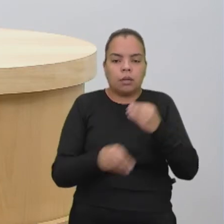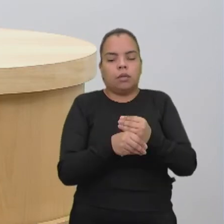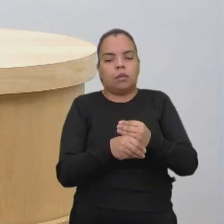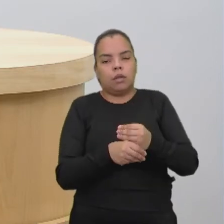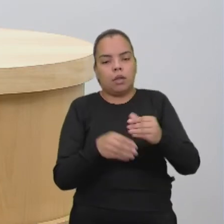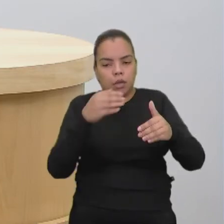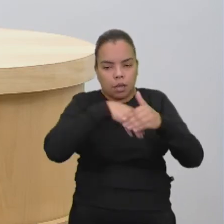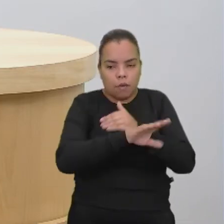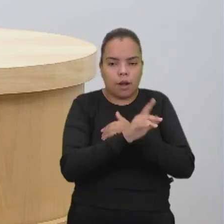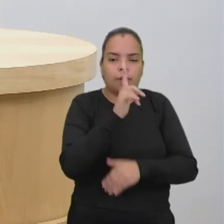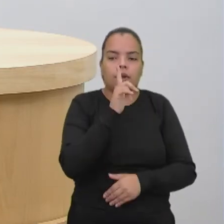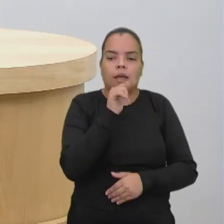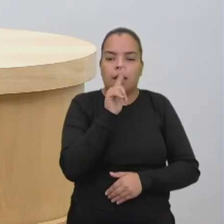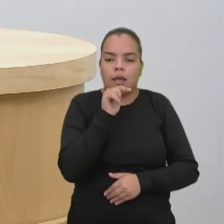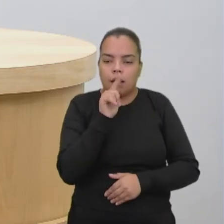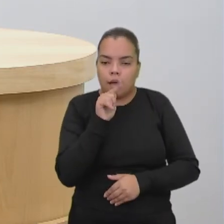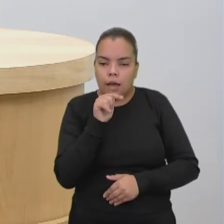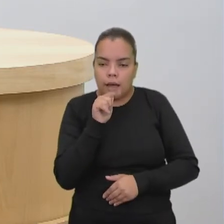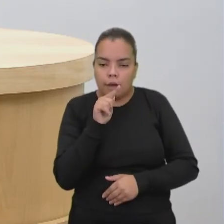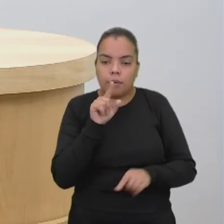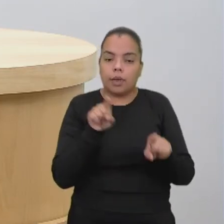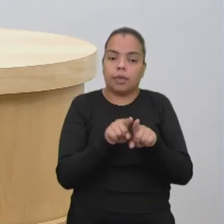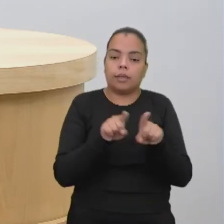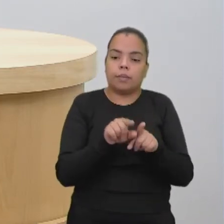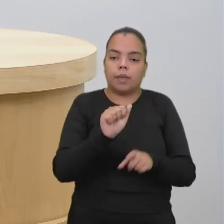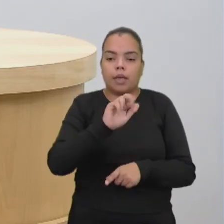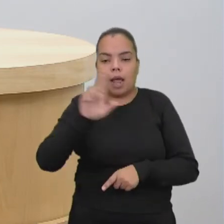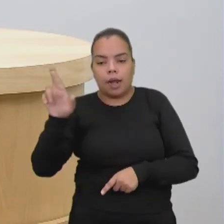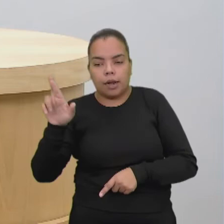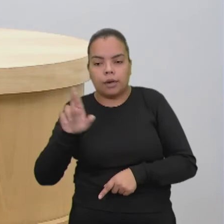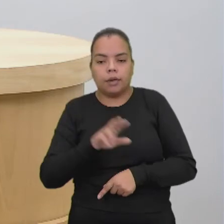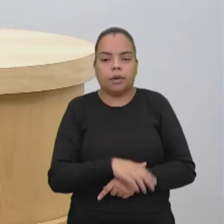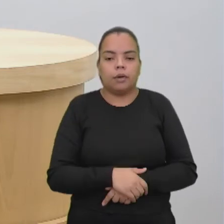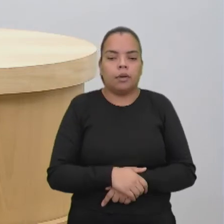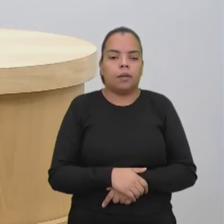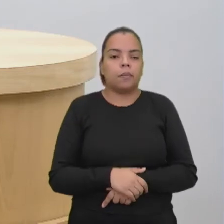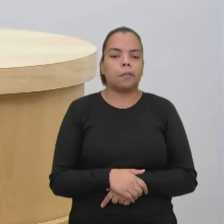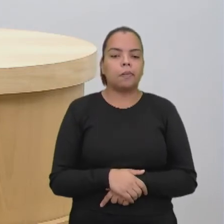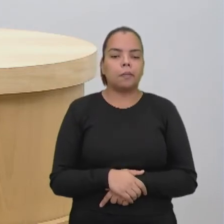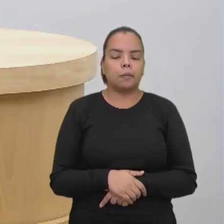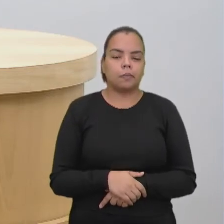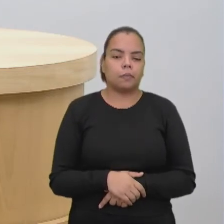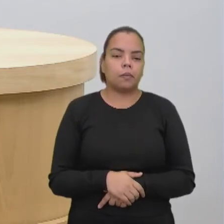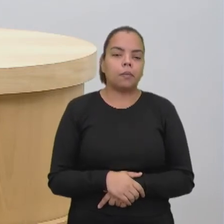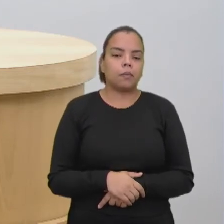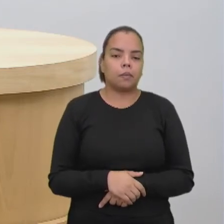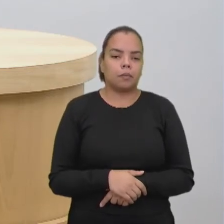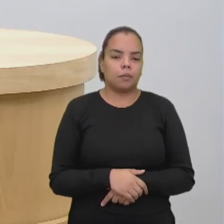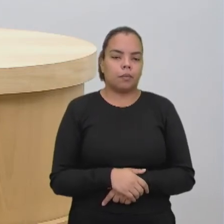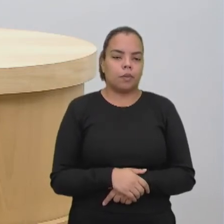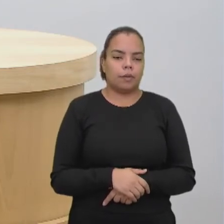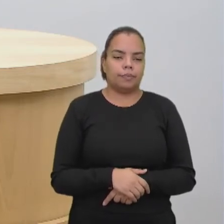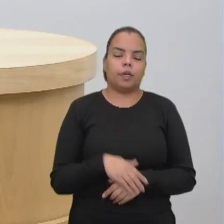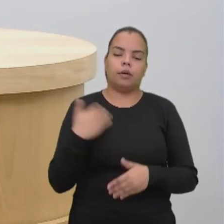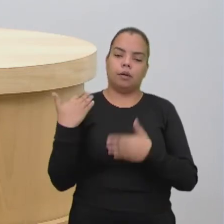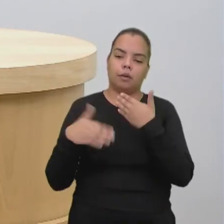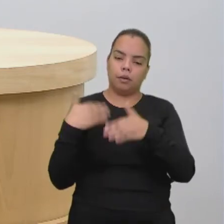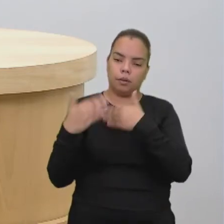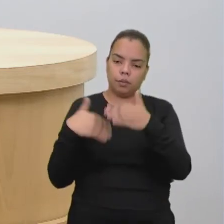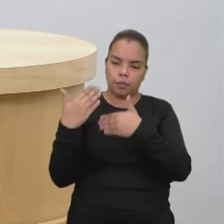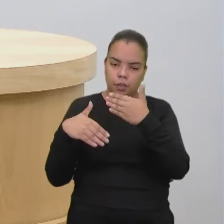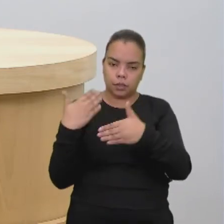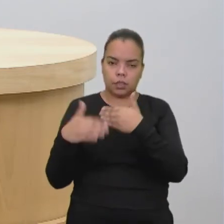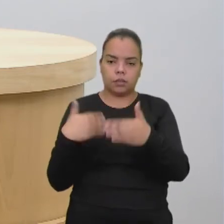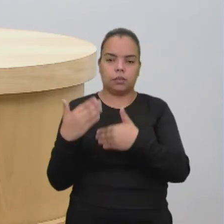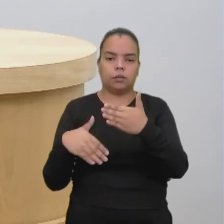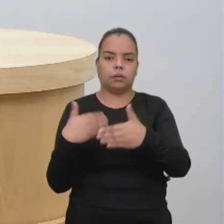e água, tá certo? E aí depende aí da região e nesta relação. Então esse é o processo aí de diágenes conhecidos aí,